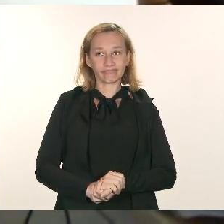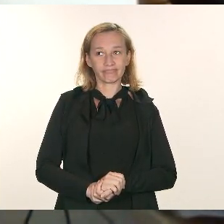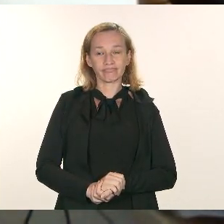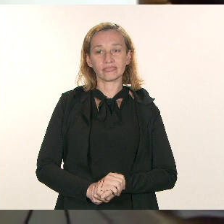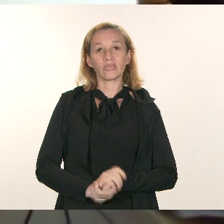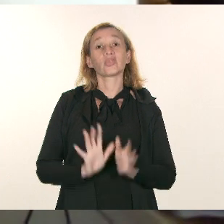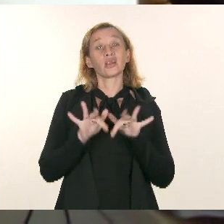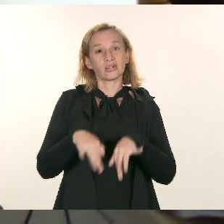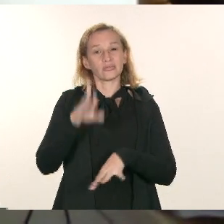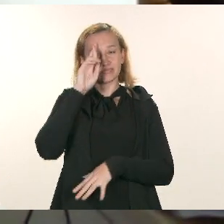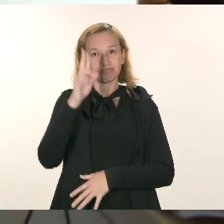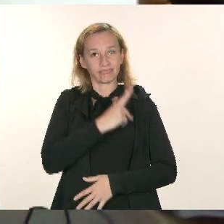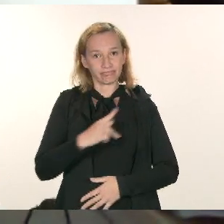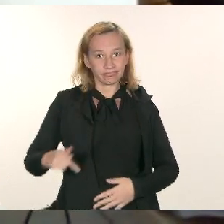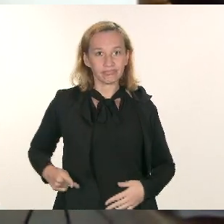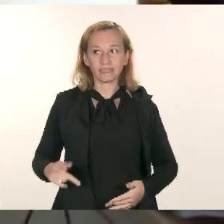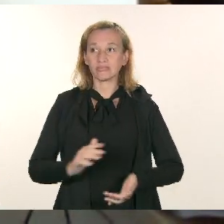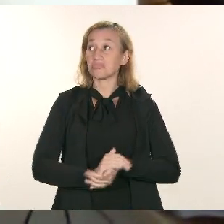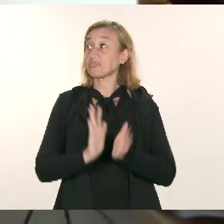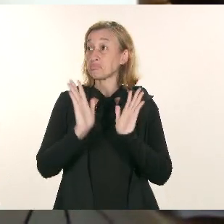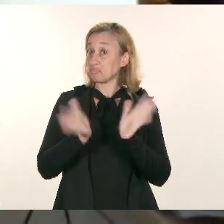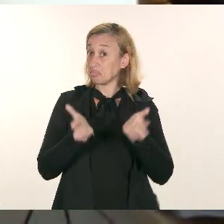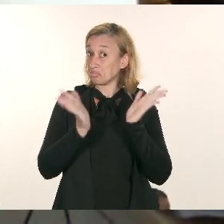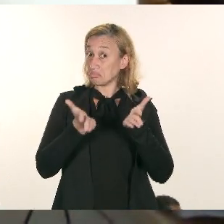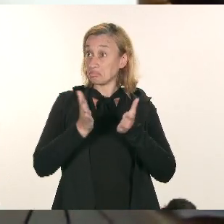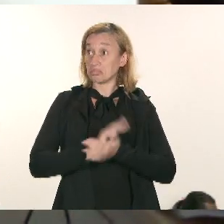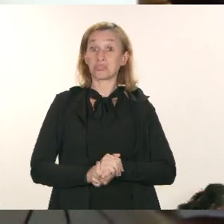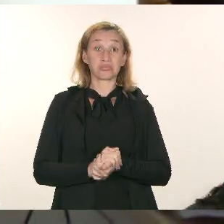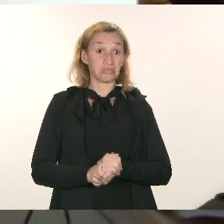senhor presidente, agora